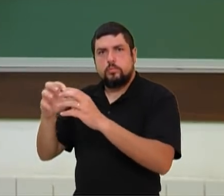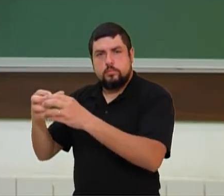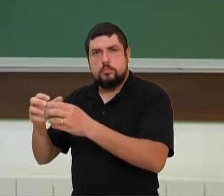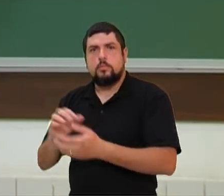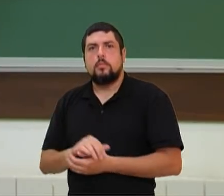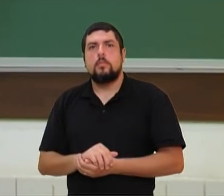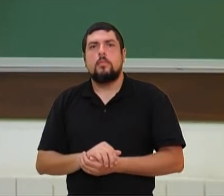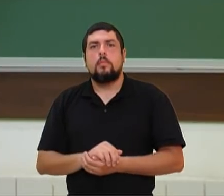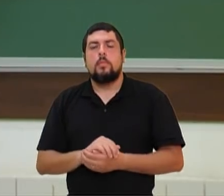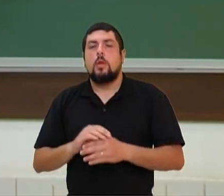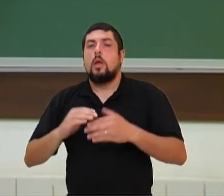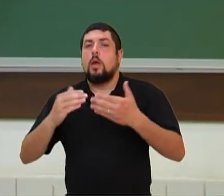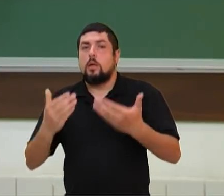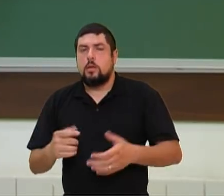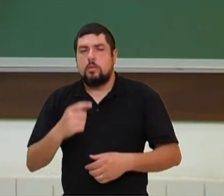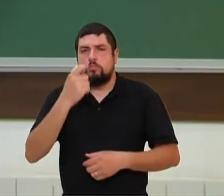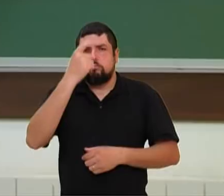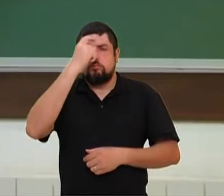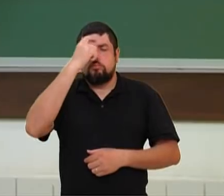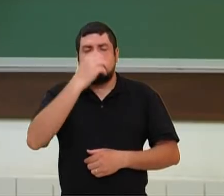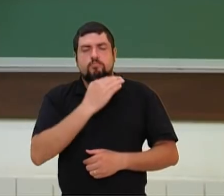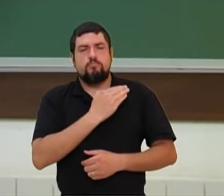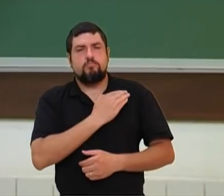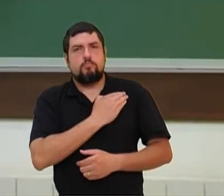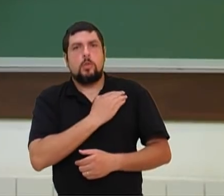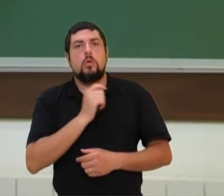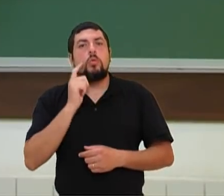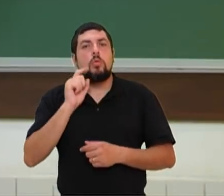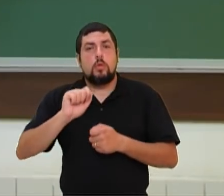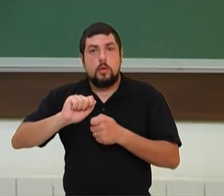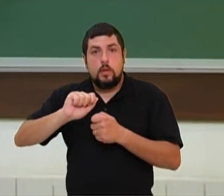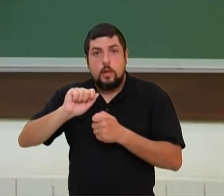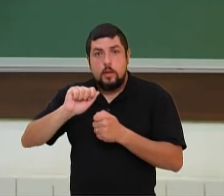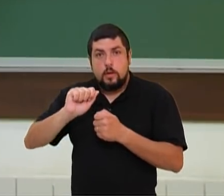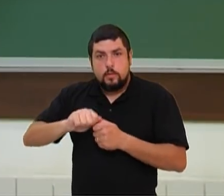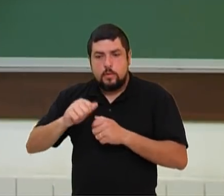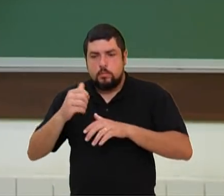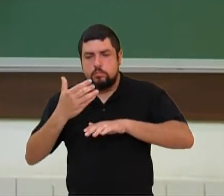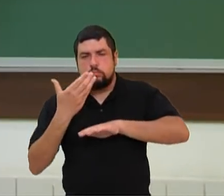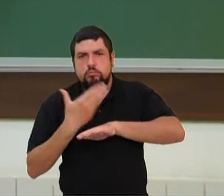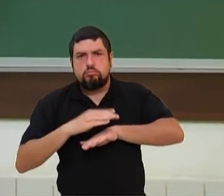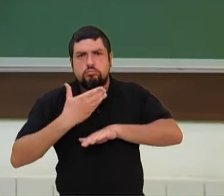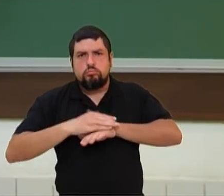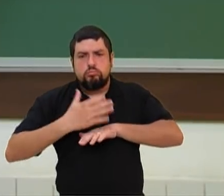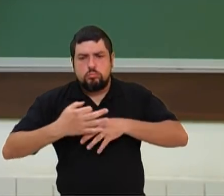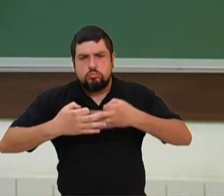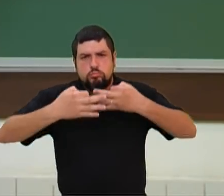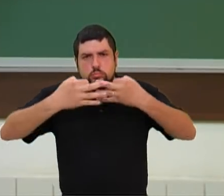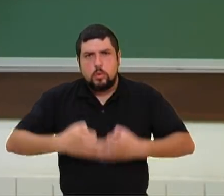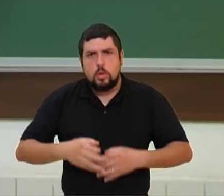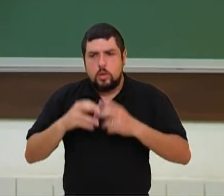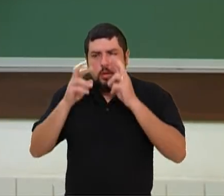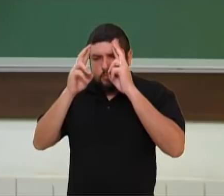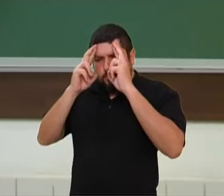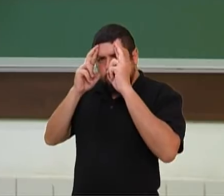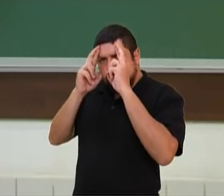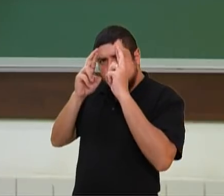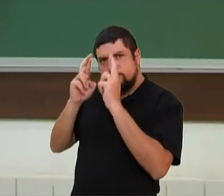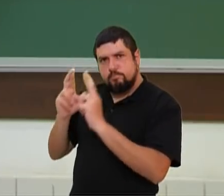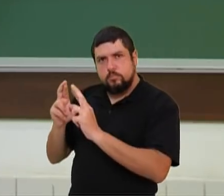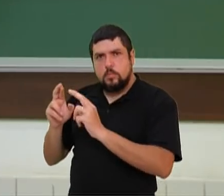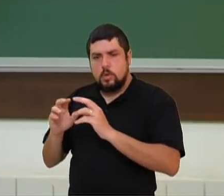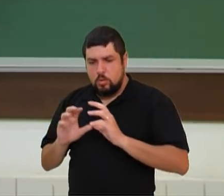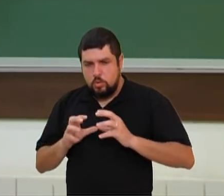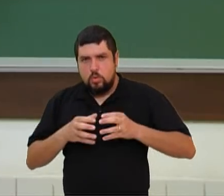Todo o hindu que faz a sua tarefa de uma maneira correta, respeitando o outro e fazendo dentro da